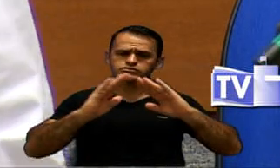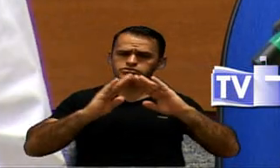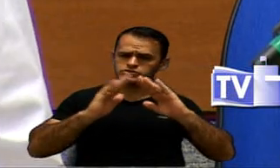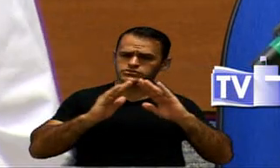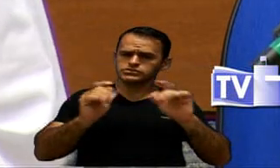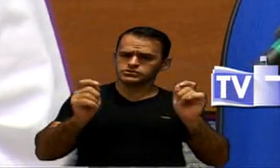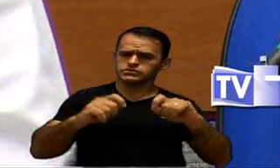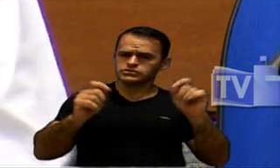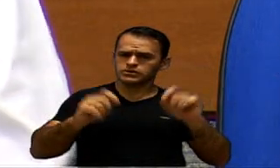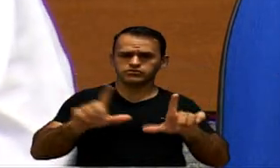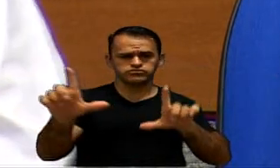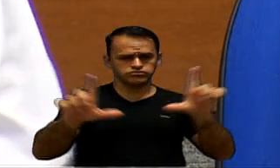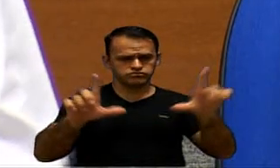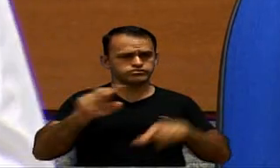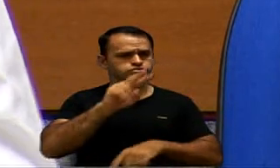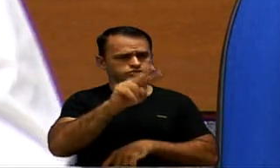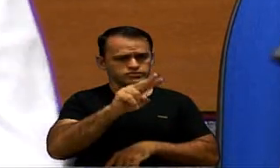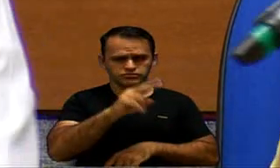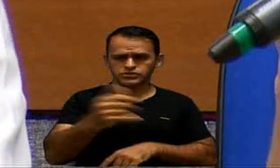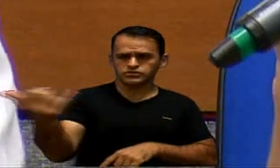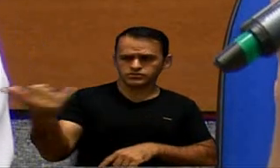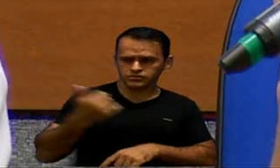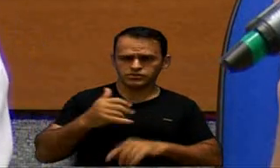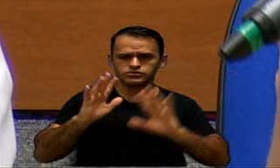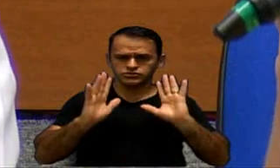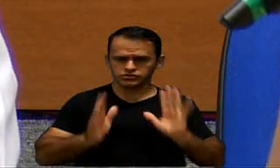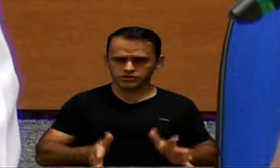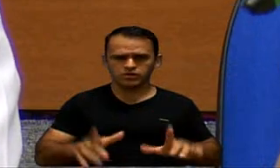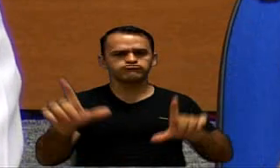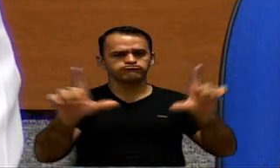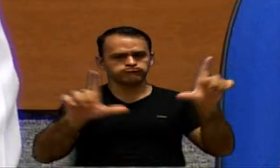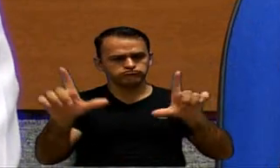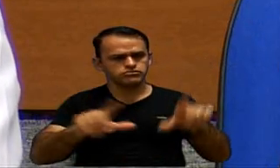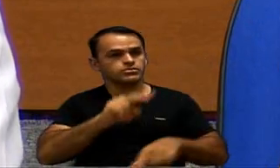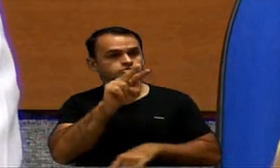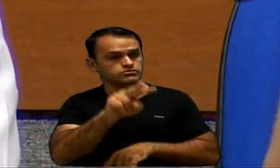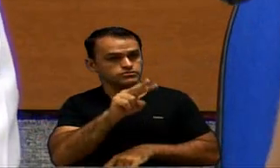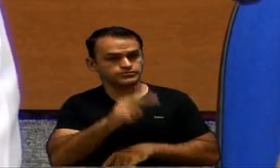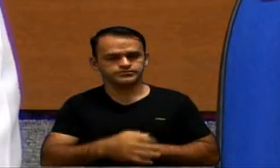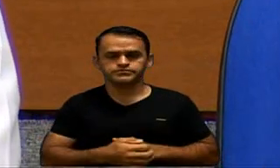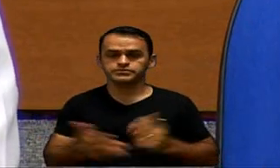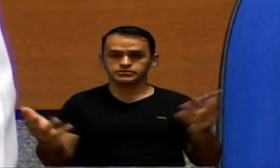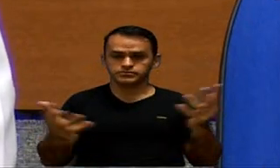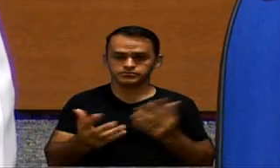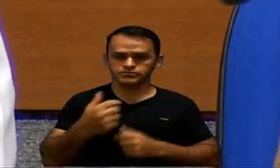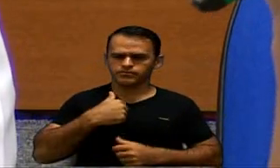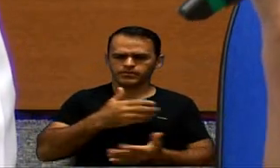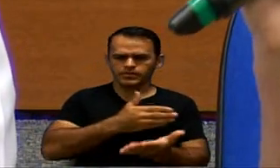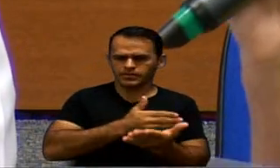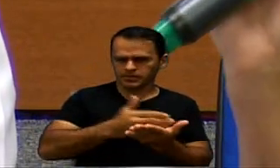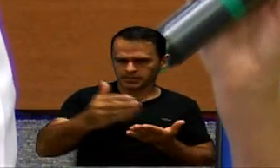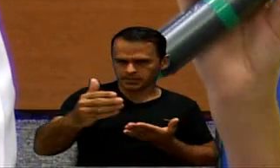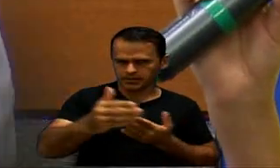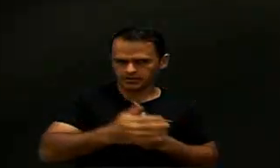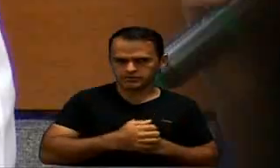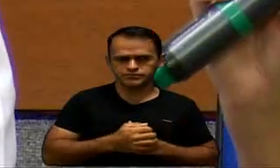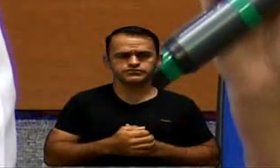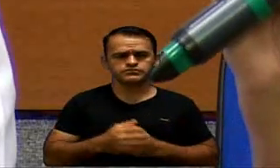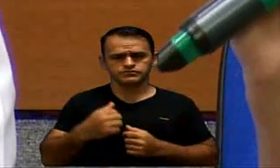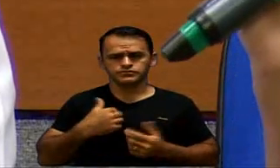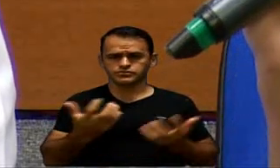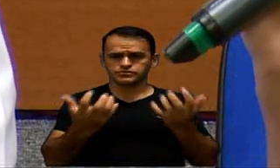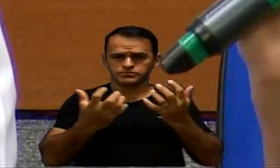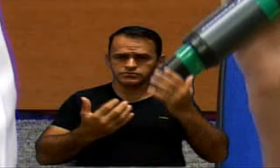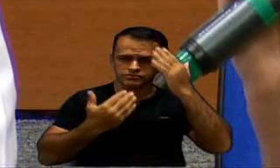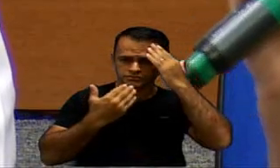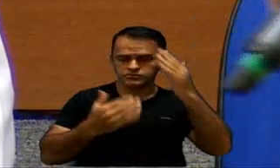acompanhando, já nos avisaram que estão acompanhando pela TV. Eu começo com a frase, e daí eu gostaria de agradecer